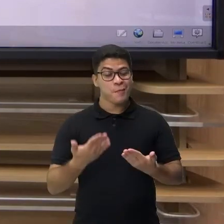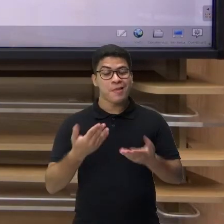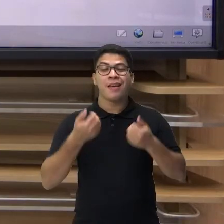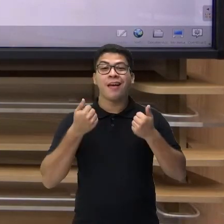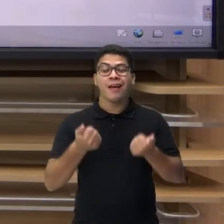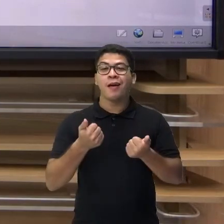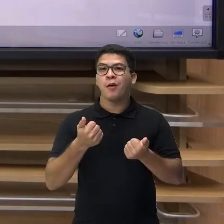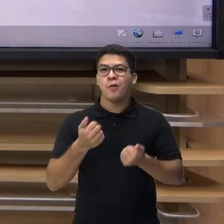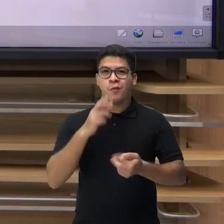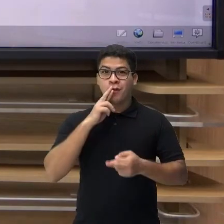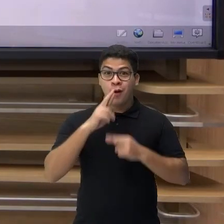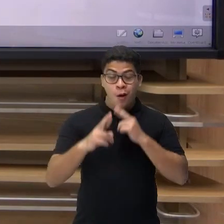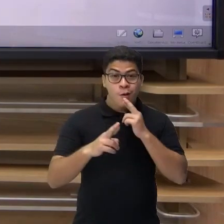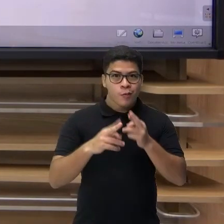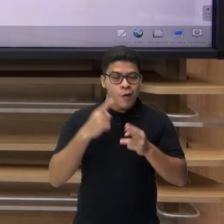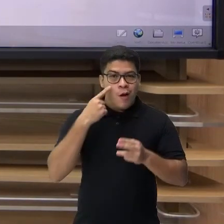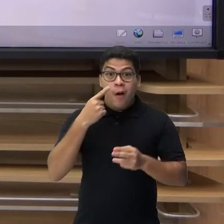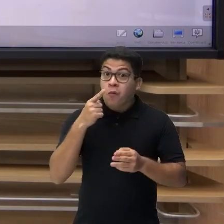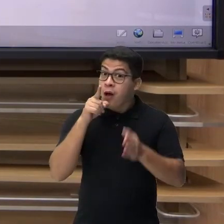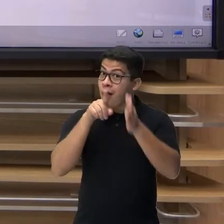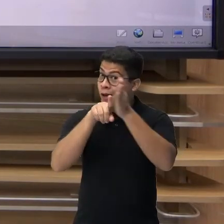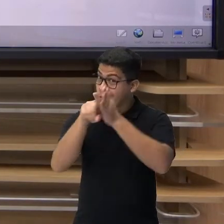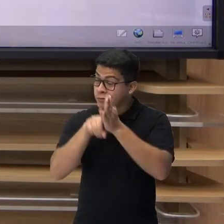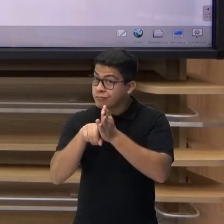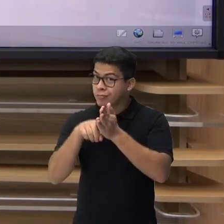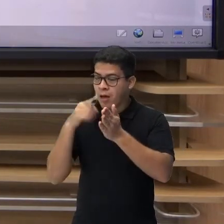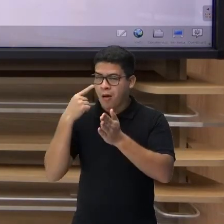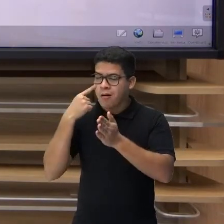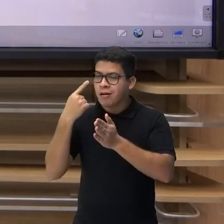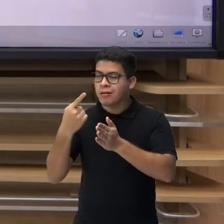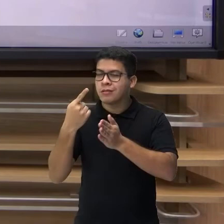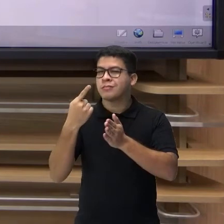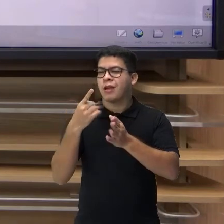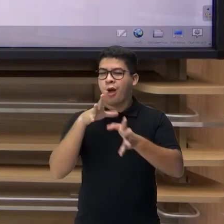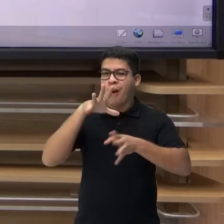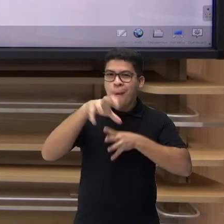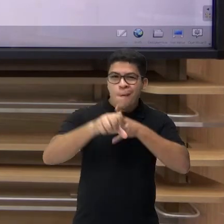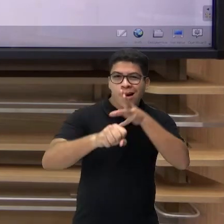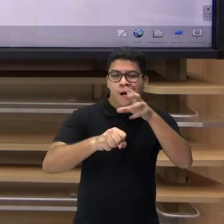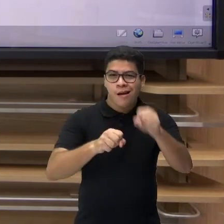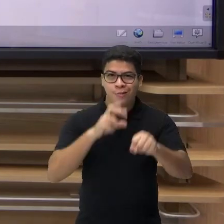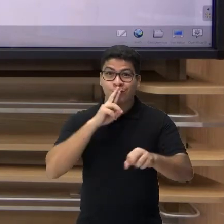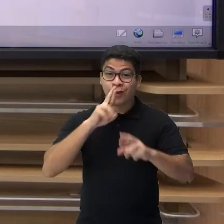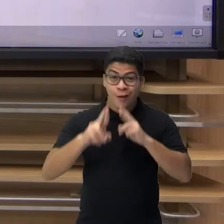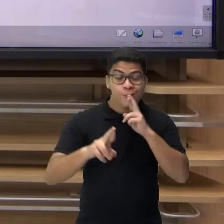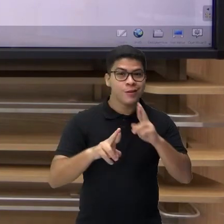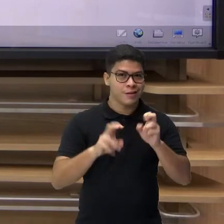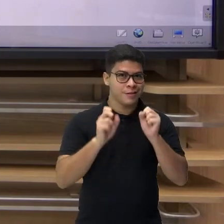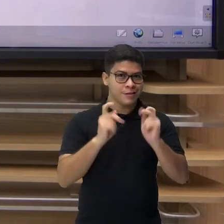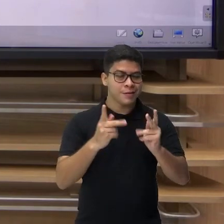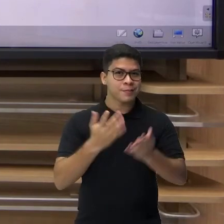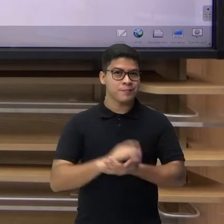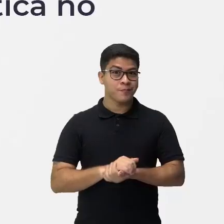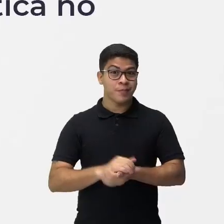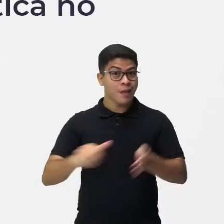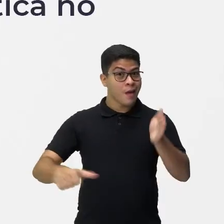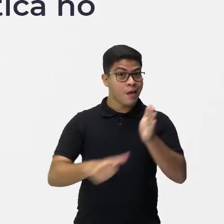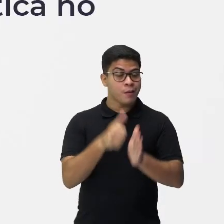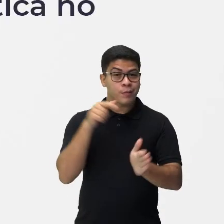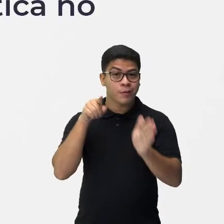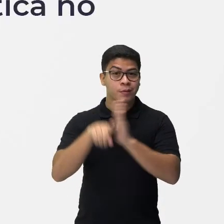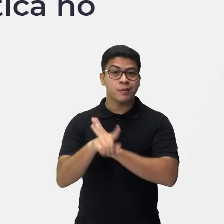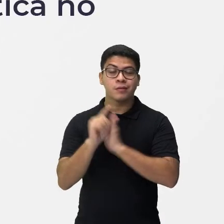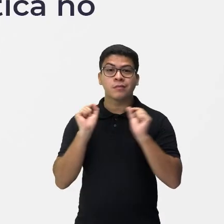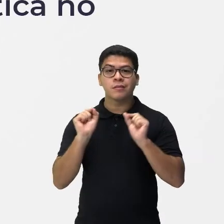vamos aí ao nosso gabarito, buscar os nossos gabaritos, né, as respostas das nossas questões. E na primeira questão a gente tinha